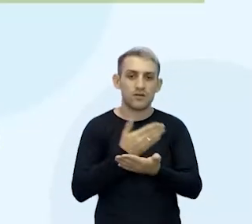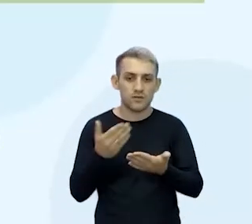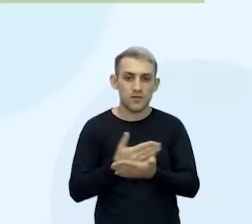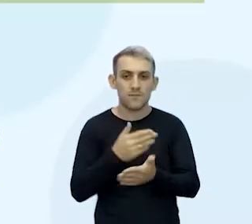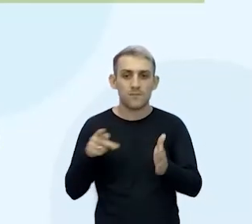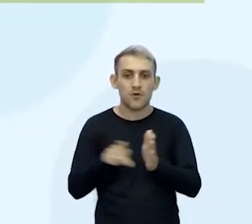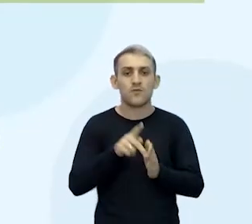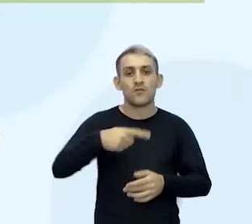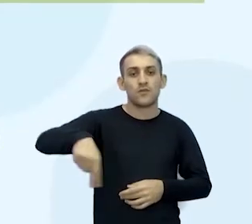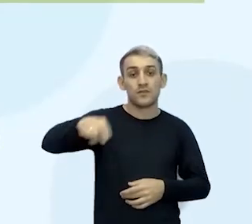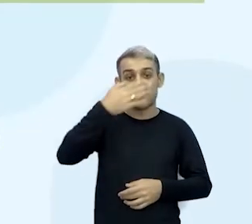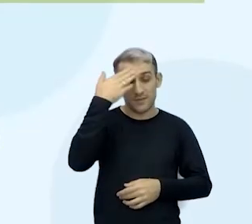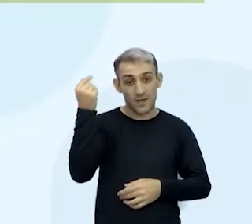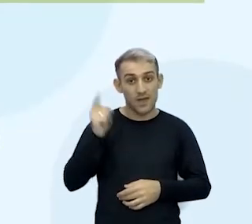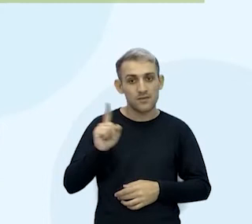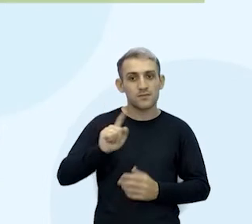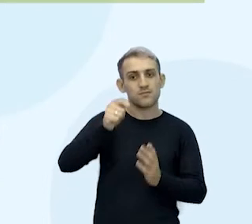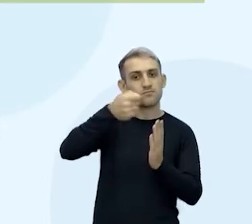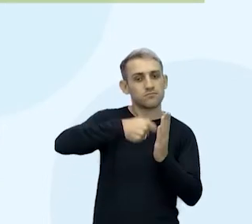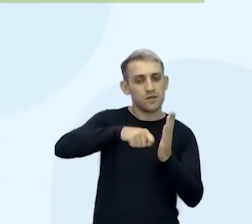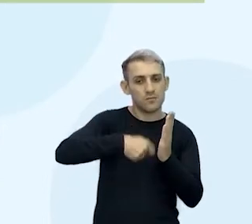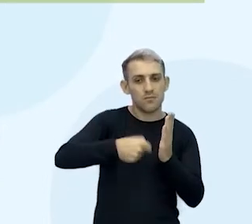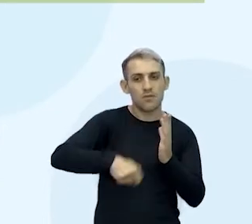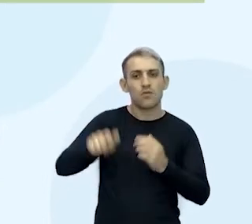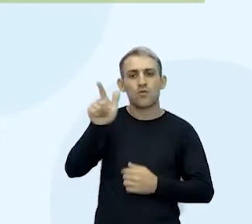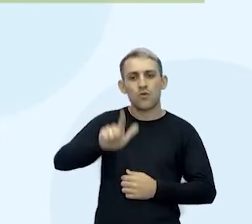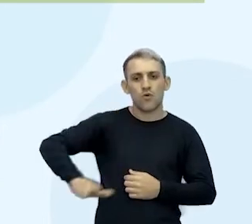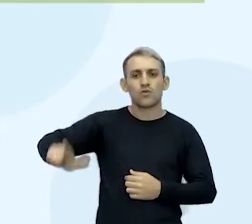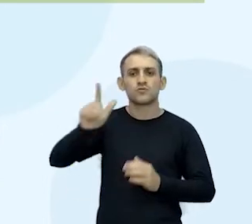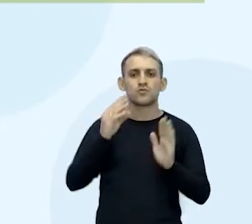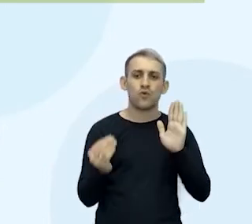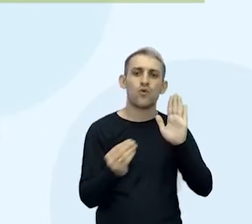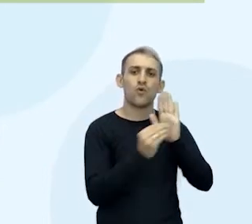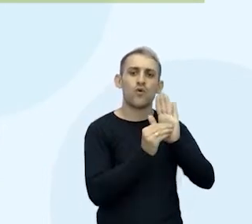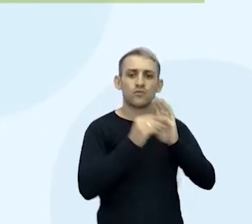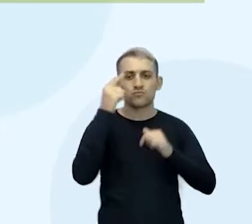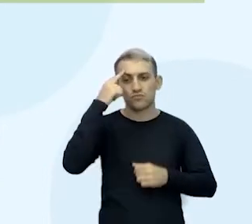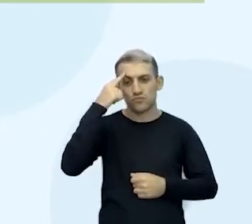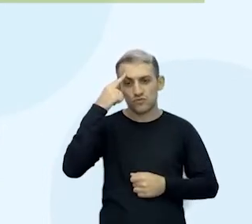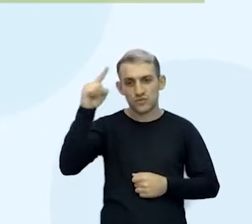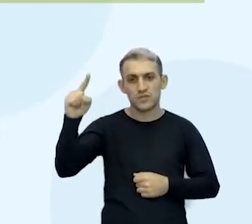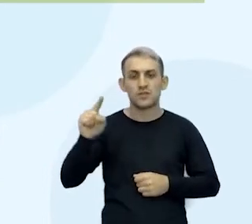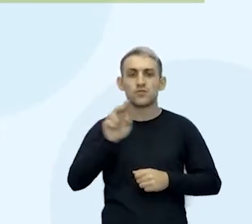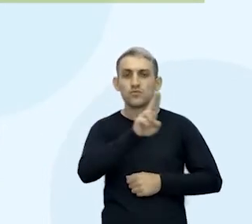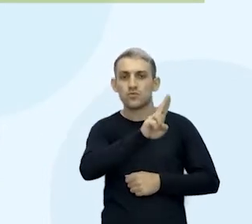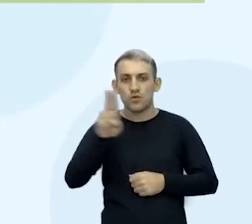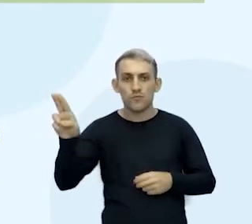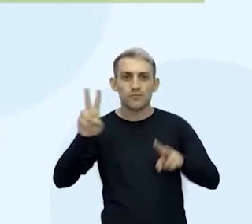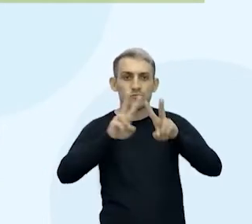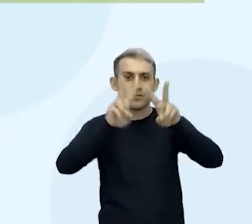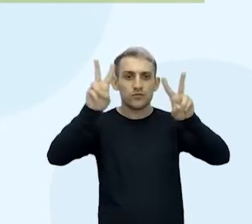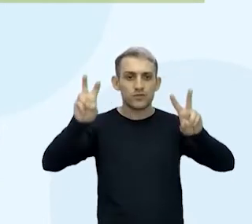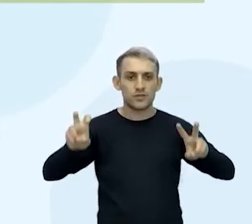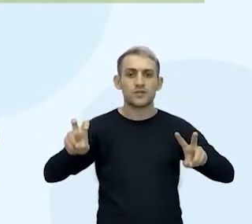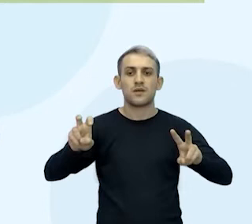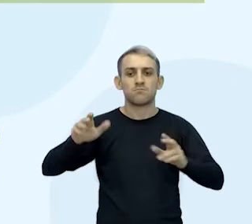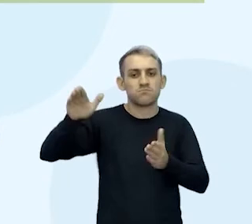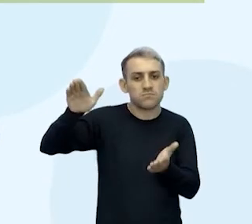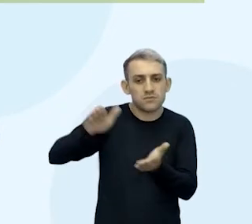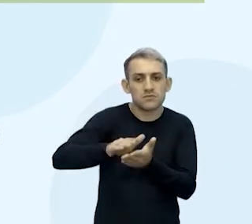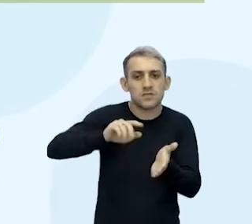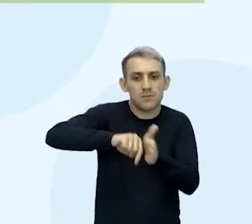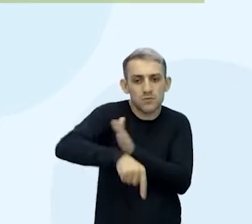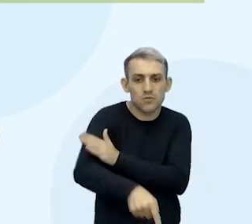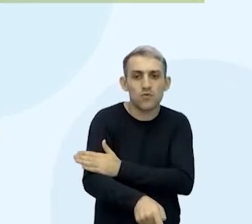esqueça de fazer as suas anotações, claro, colocando a data, o nome e o título da aula, pressão nas profundezas,